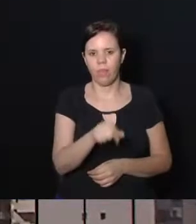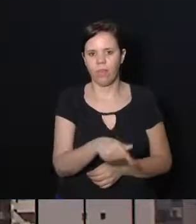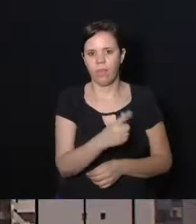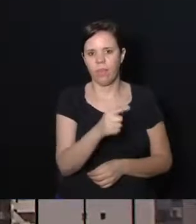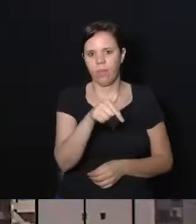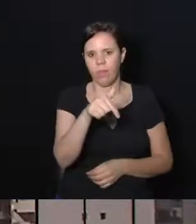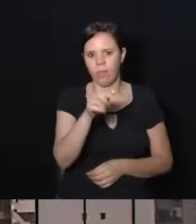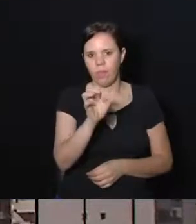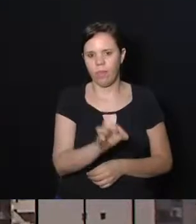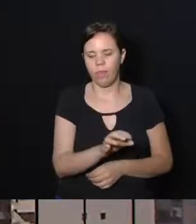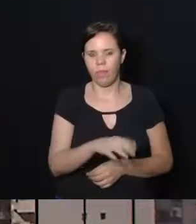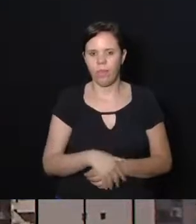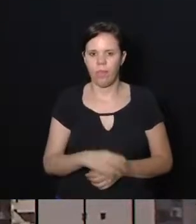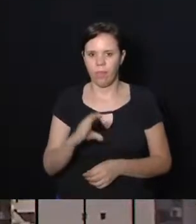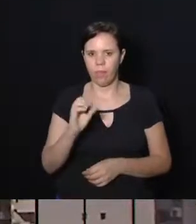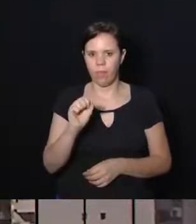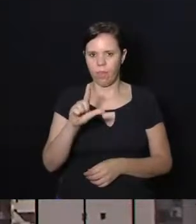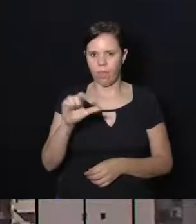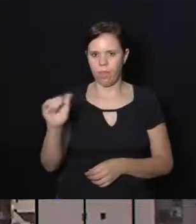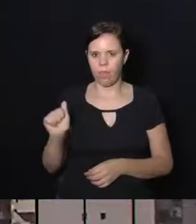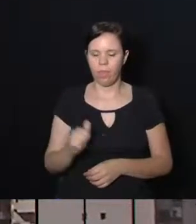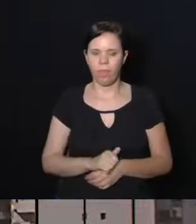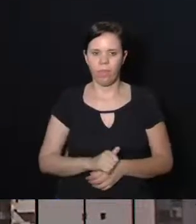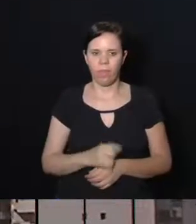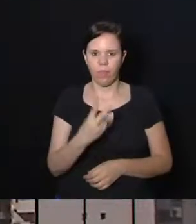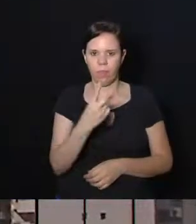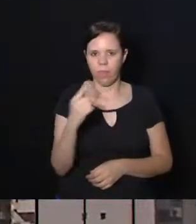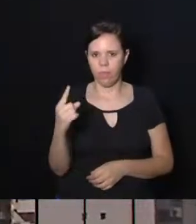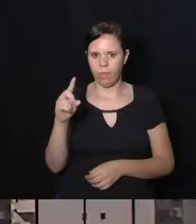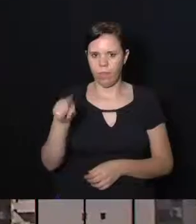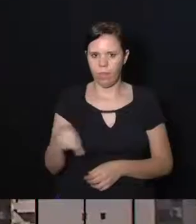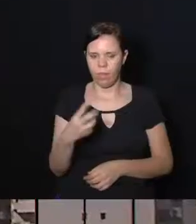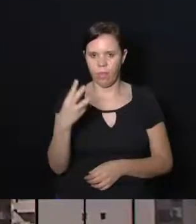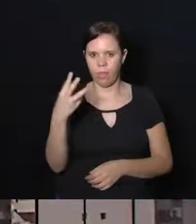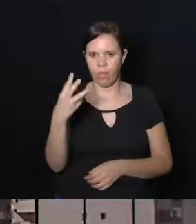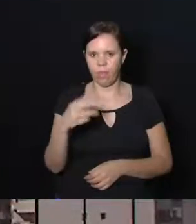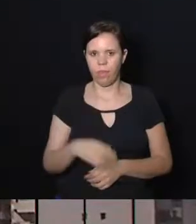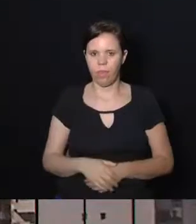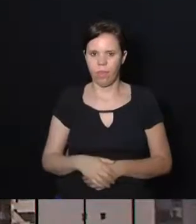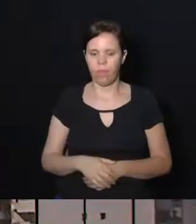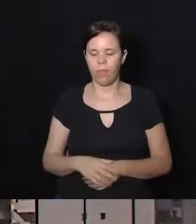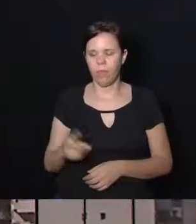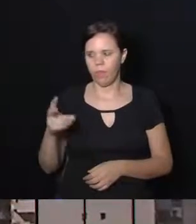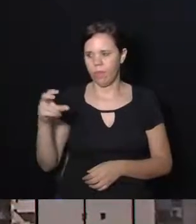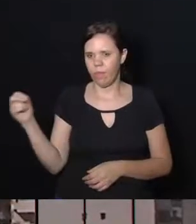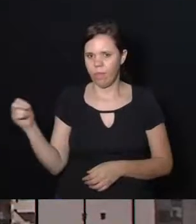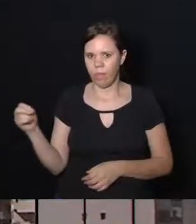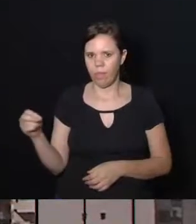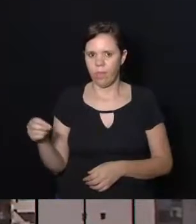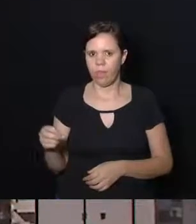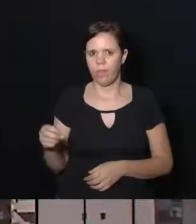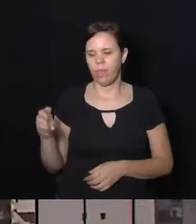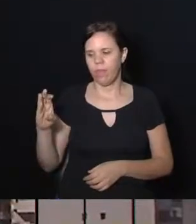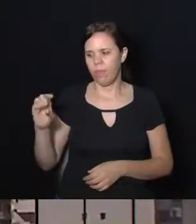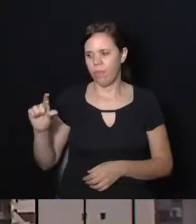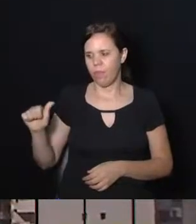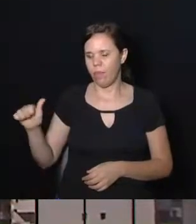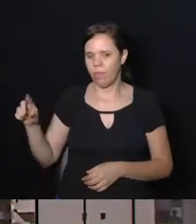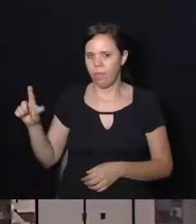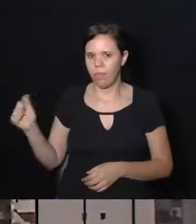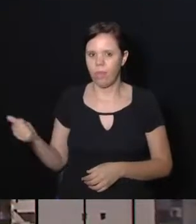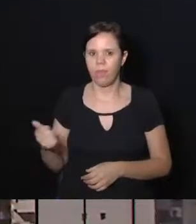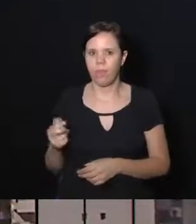25,7%, a Camille Santarelli com 21,3% e com 20,2% a Camille Amaro, que